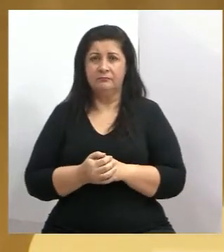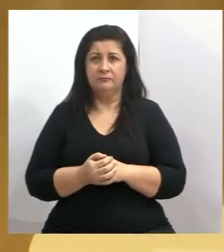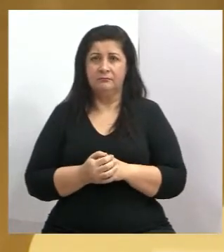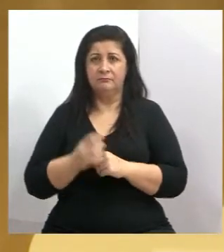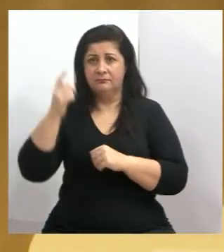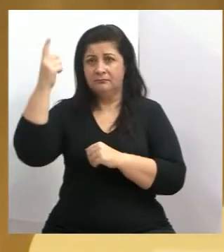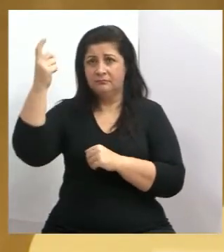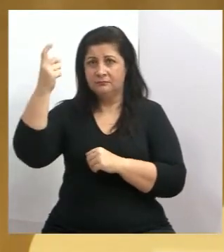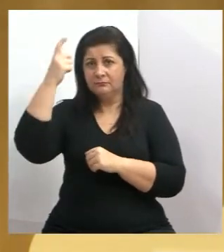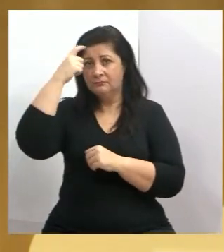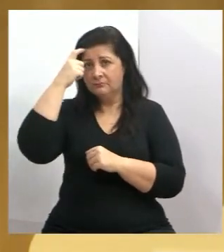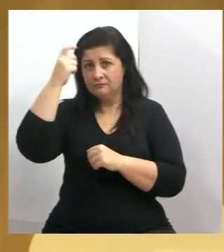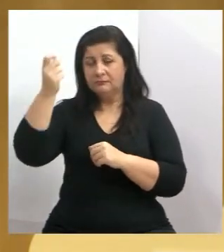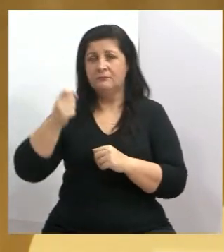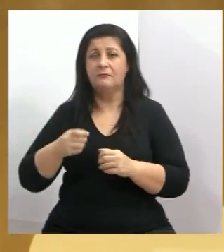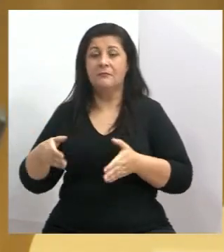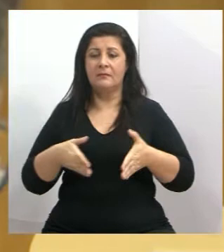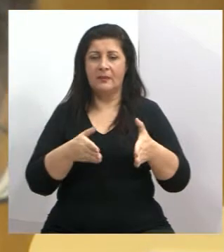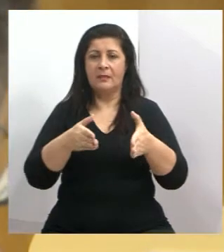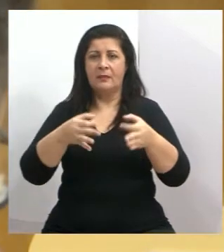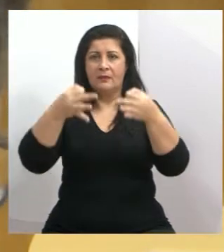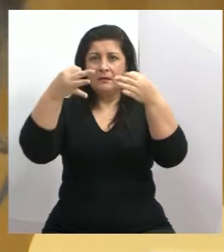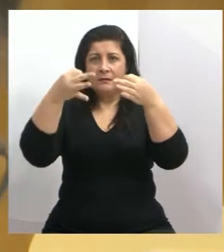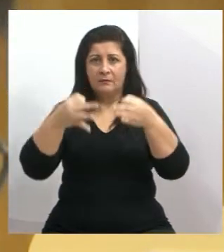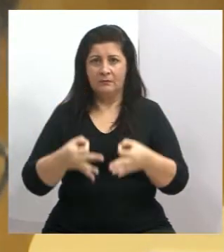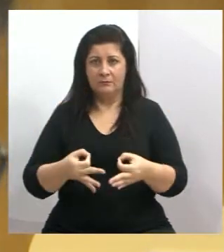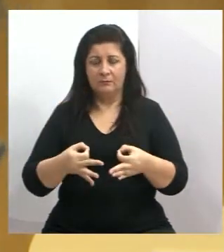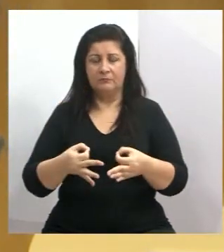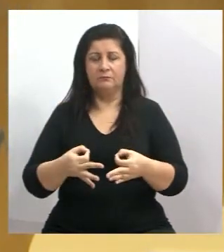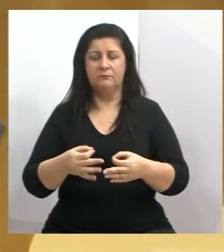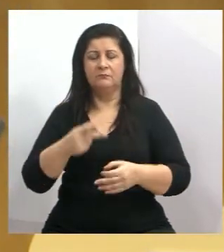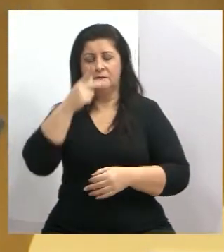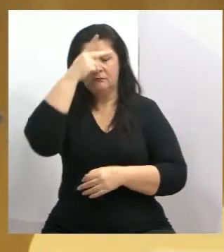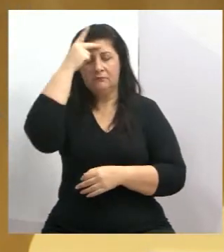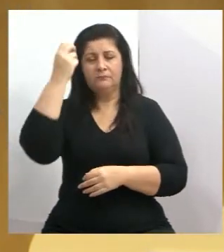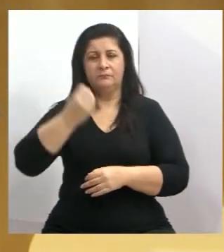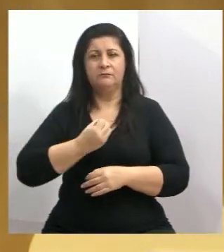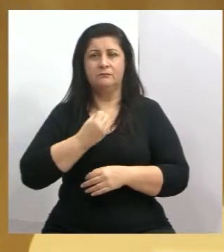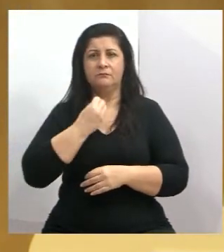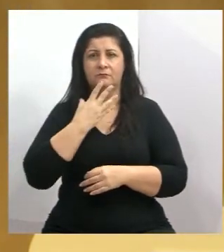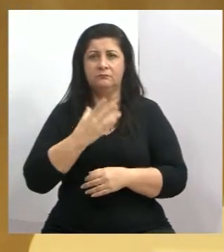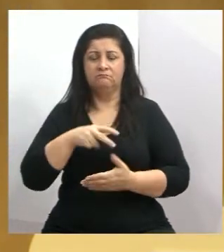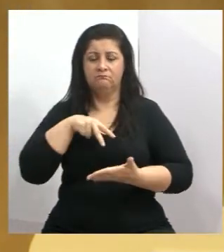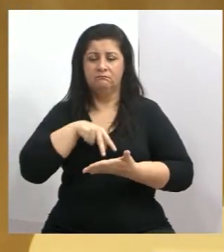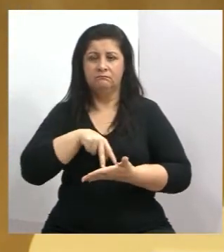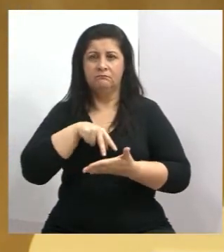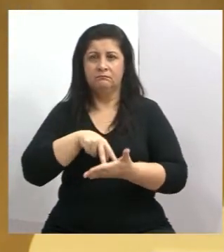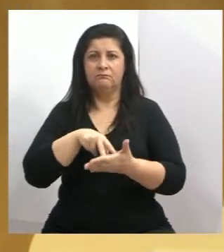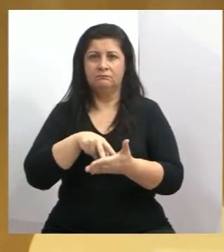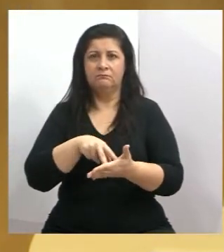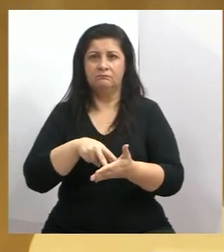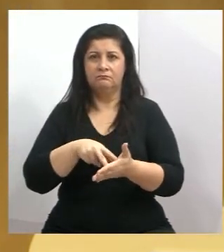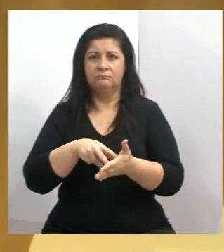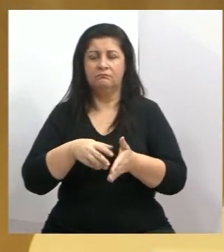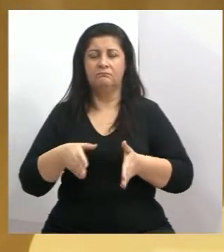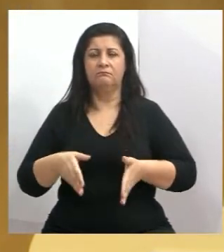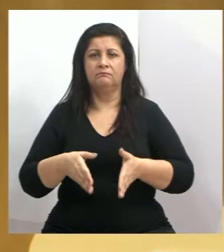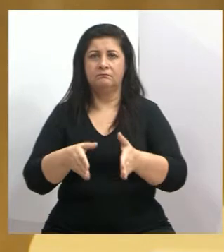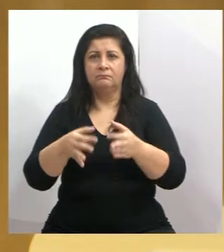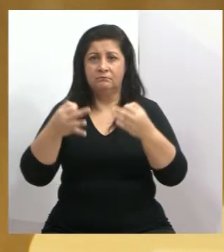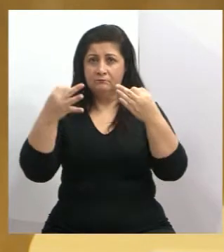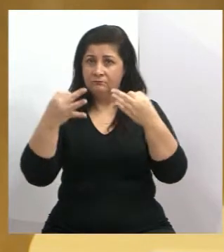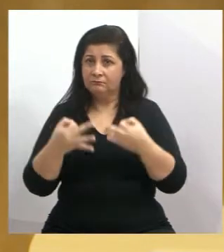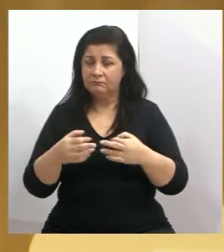o fará andar nos caminhos dos homens de bem e a manter-se nas Veredas dos justos